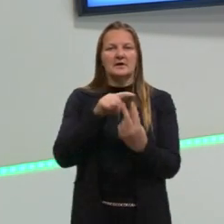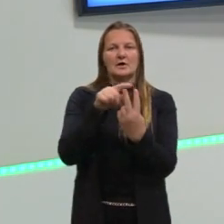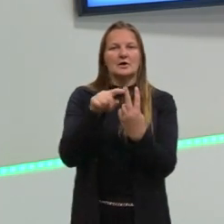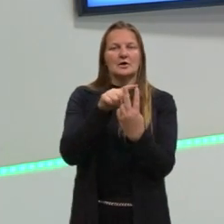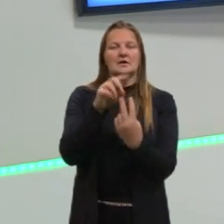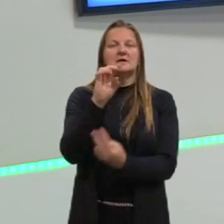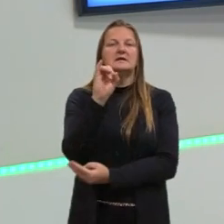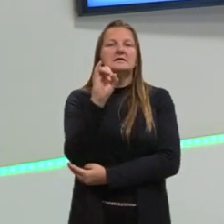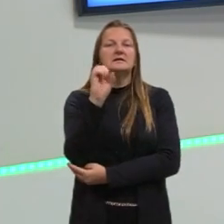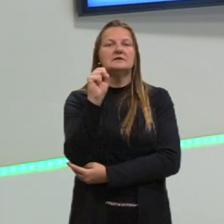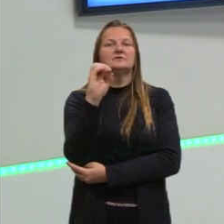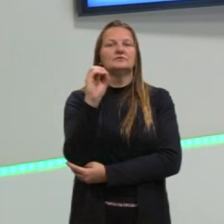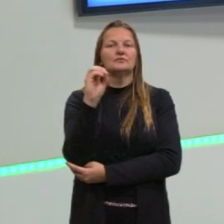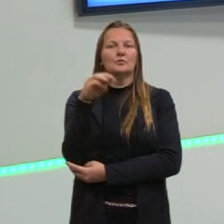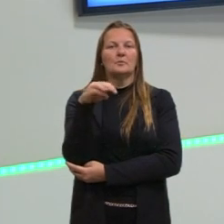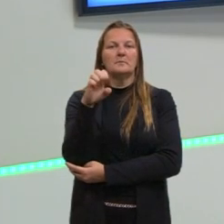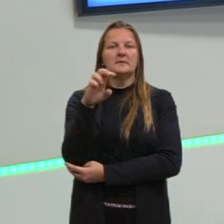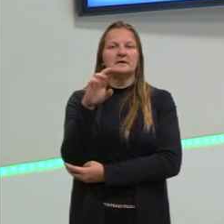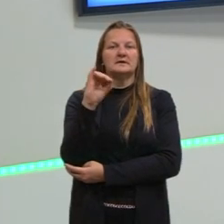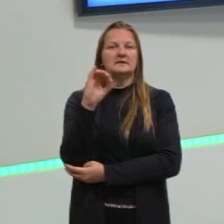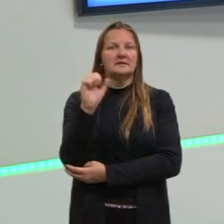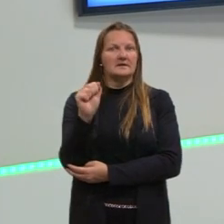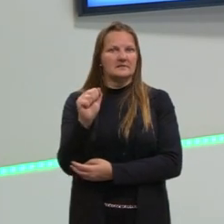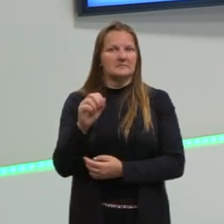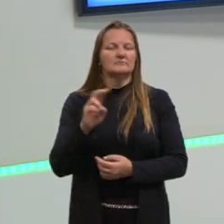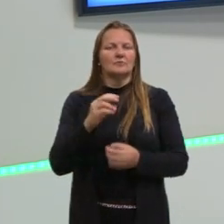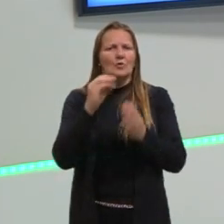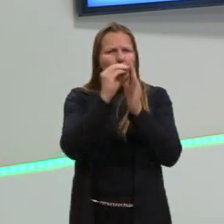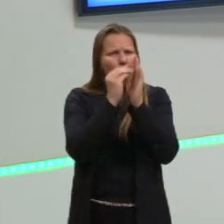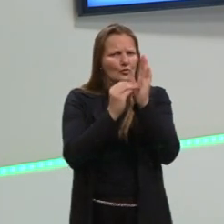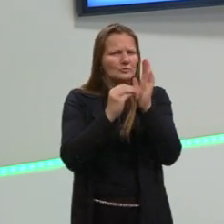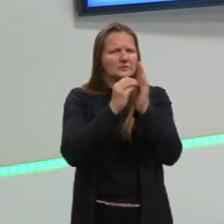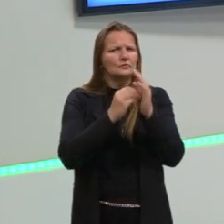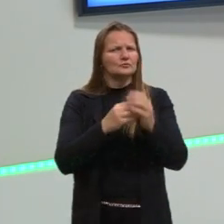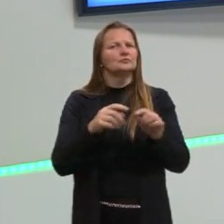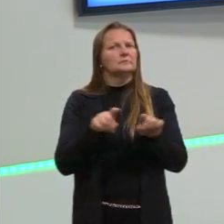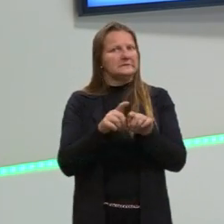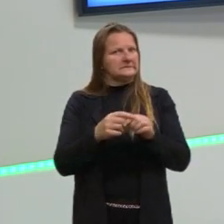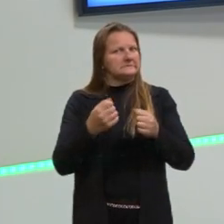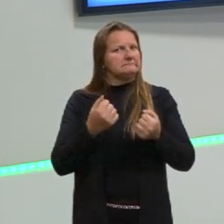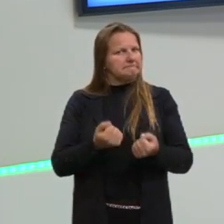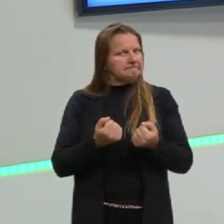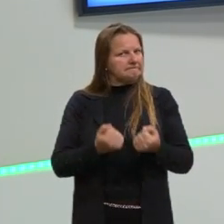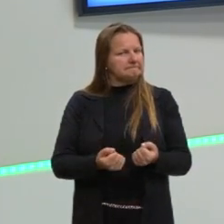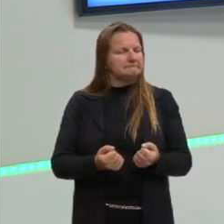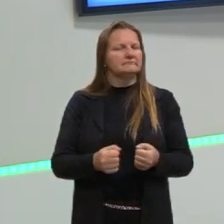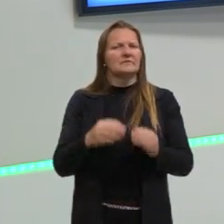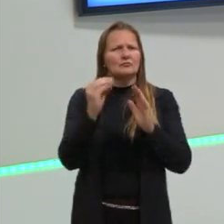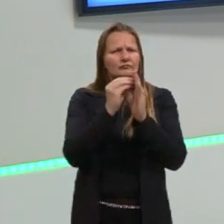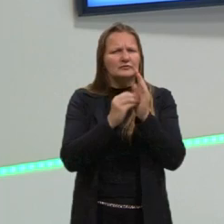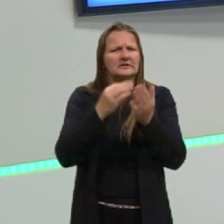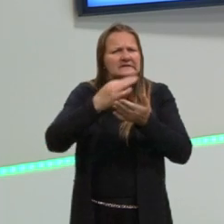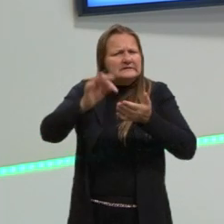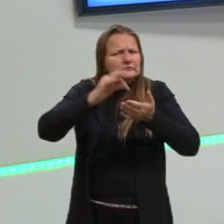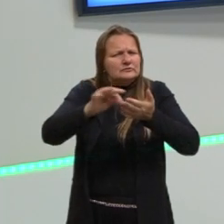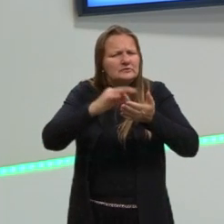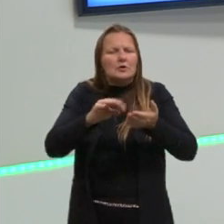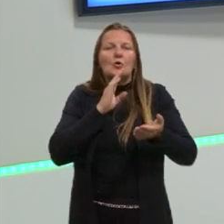a gente também vê aí no finalzinho do terceiro ano que é um conteúdo bem denso também tem bastante teoria